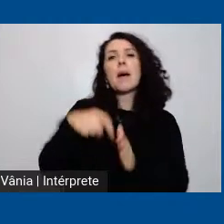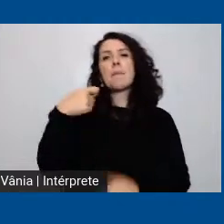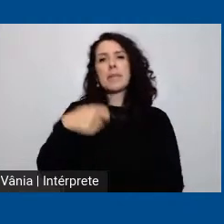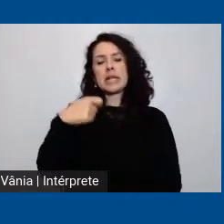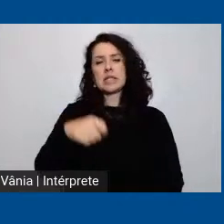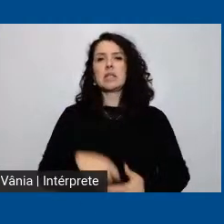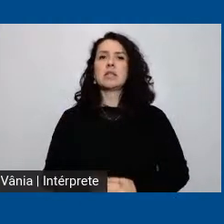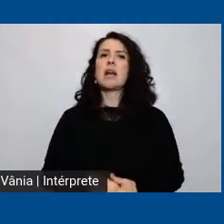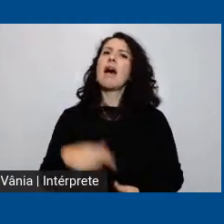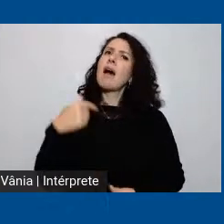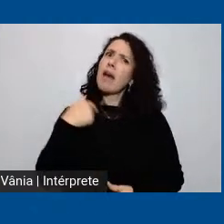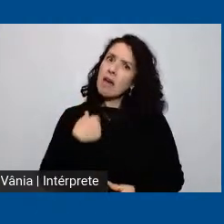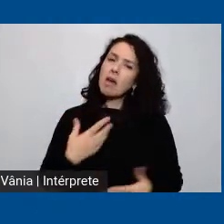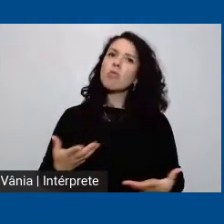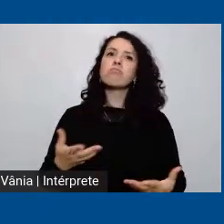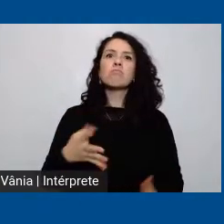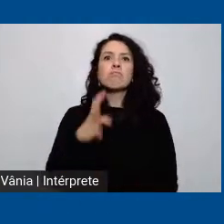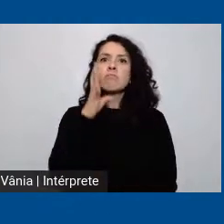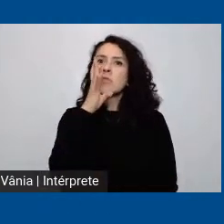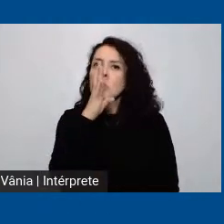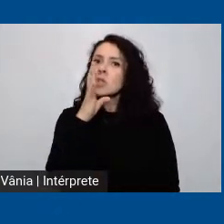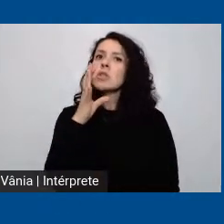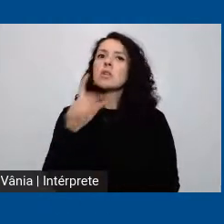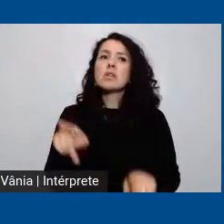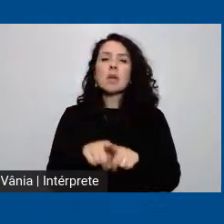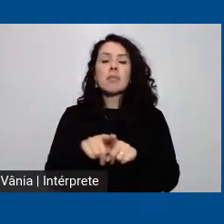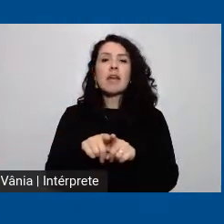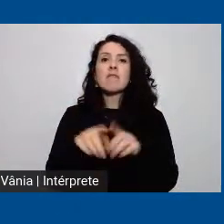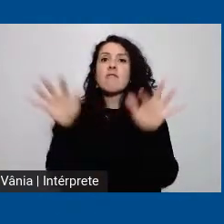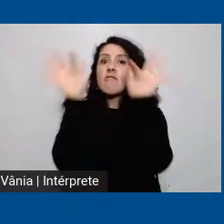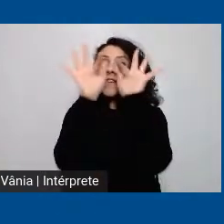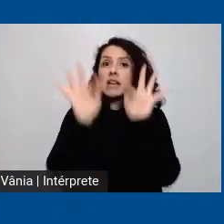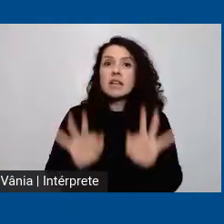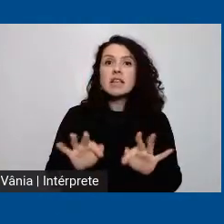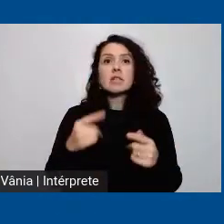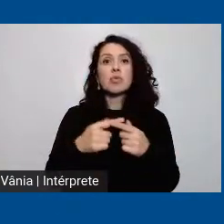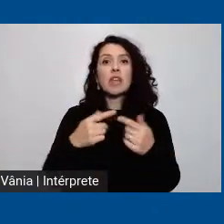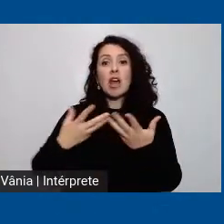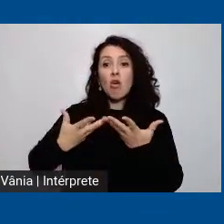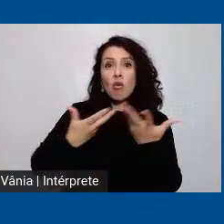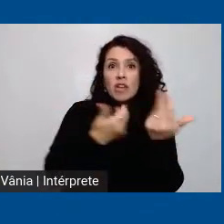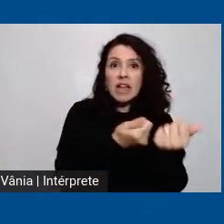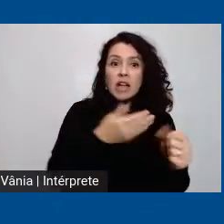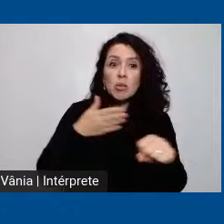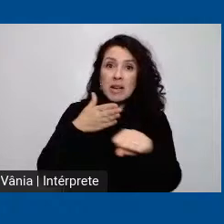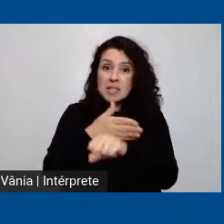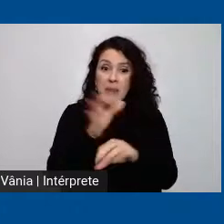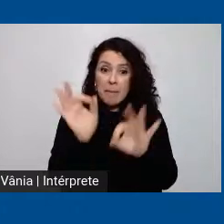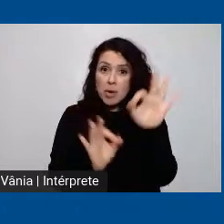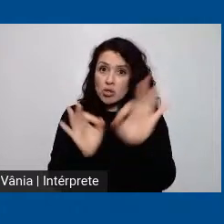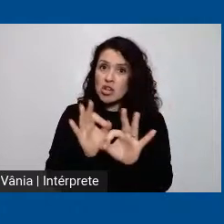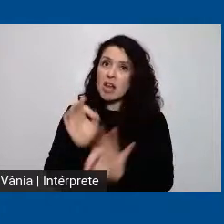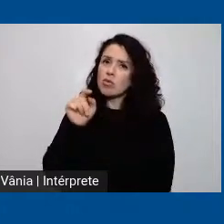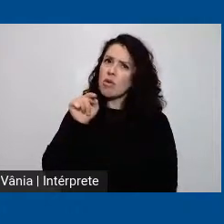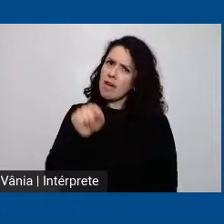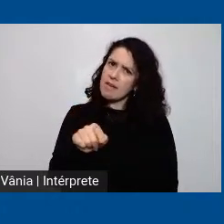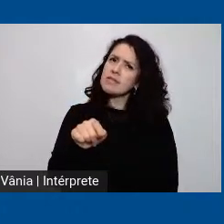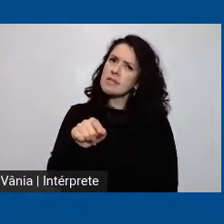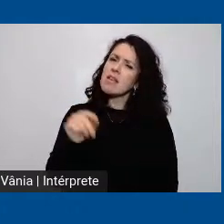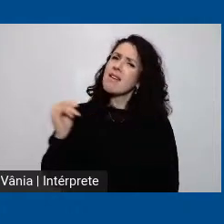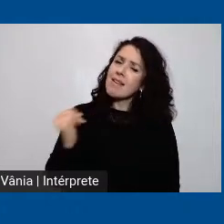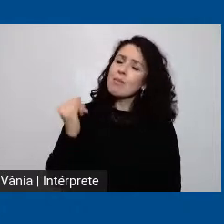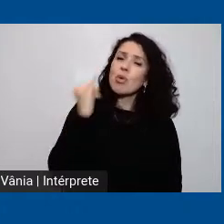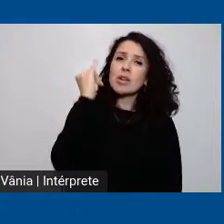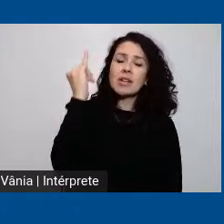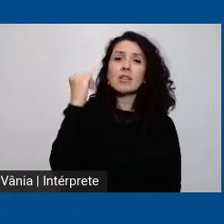muito entusiasmo, fiquei muito feliz de ser convidado para participar desse projeto, né?